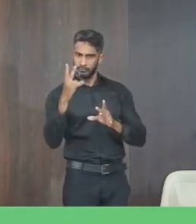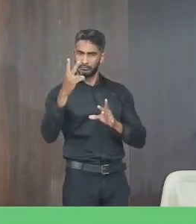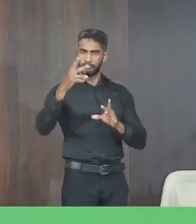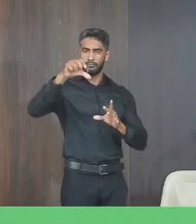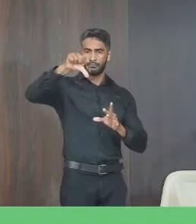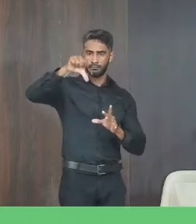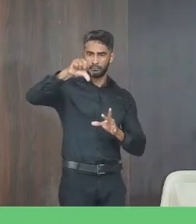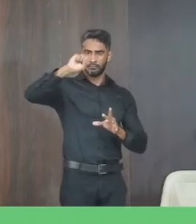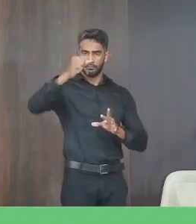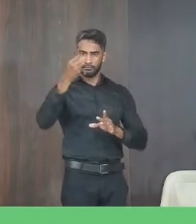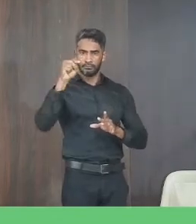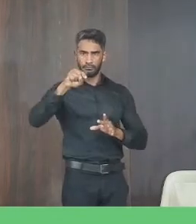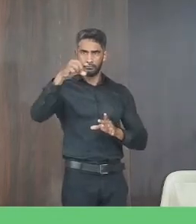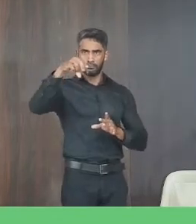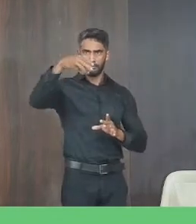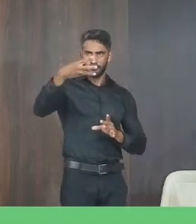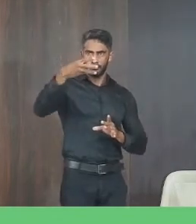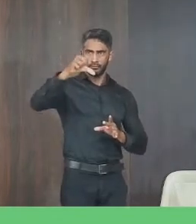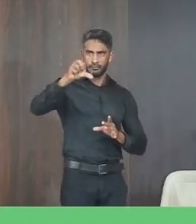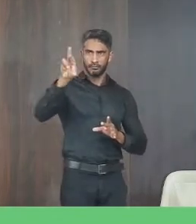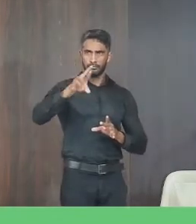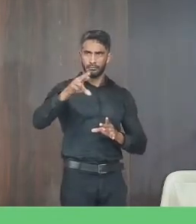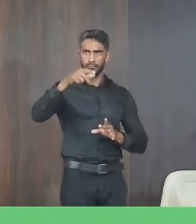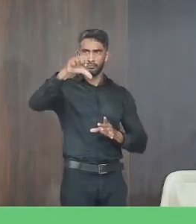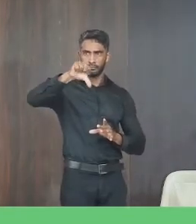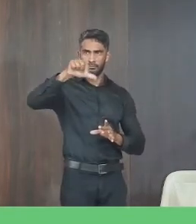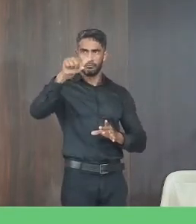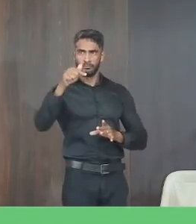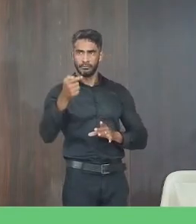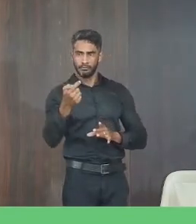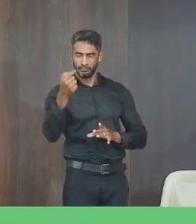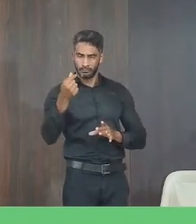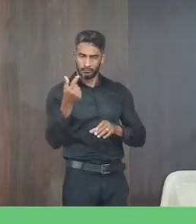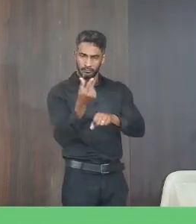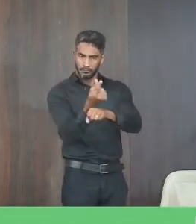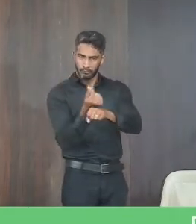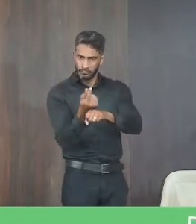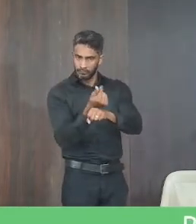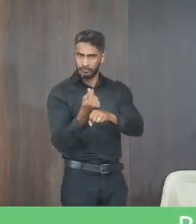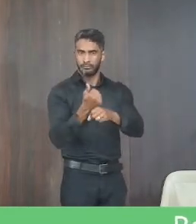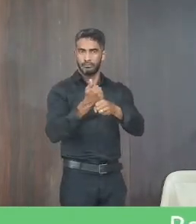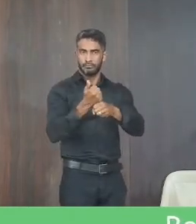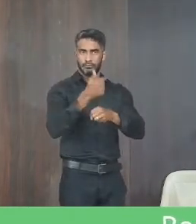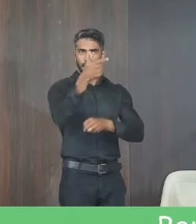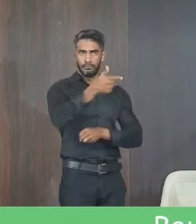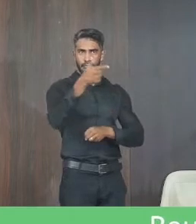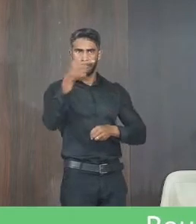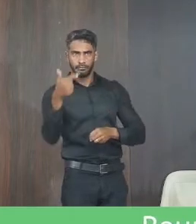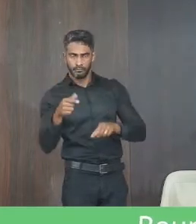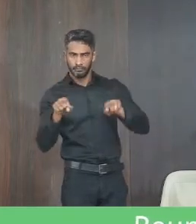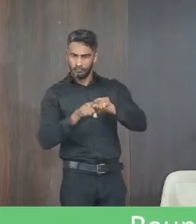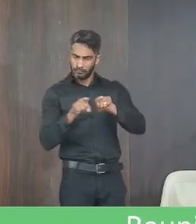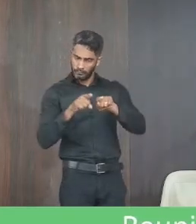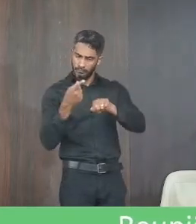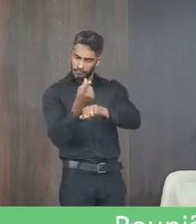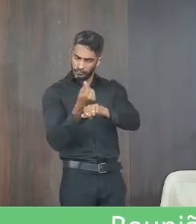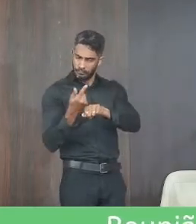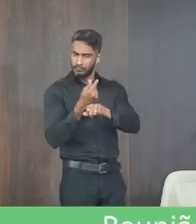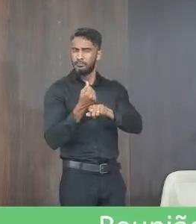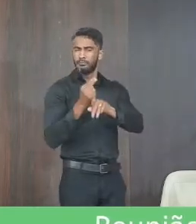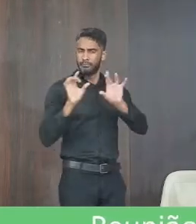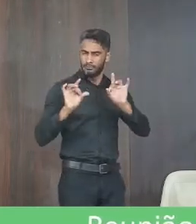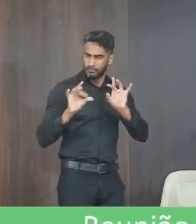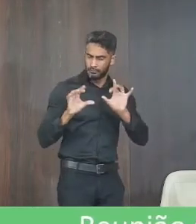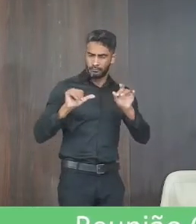98.039,97 no orçamento vigente de 2022 e as dotações orçamentárias